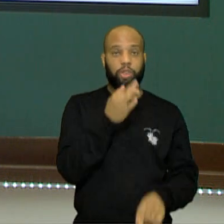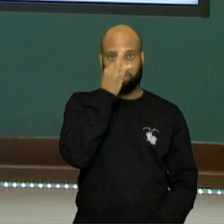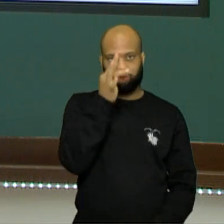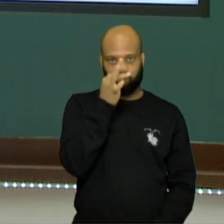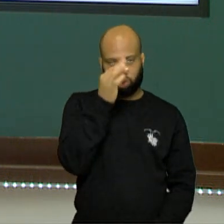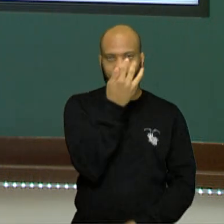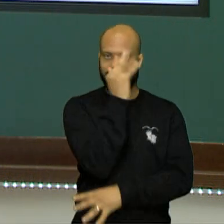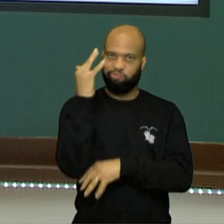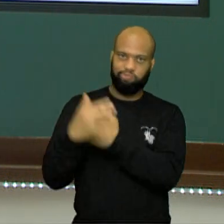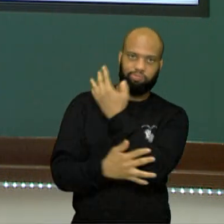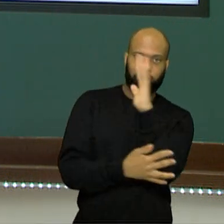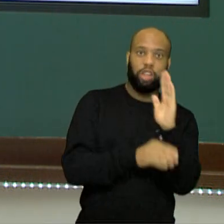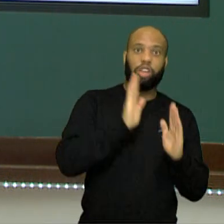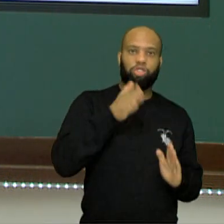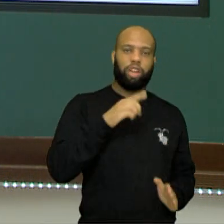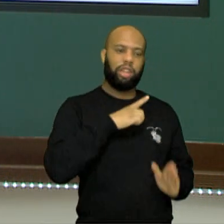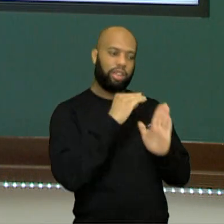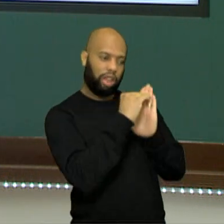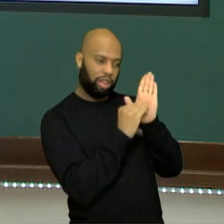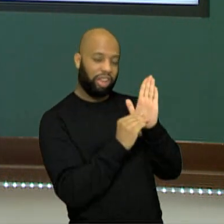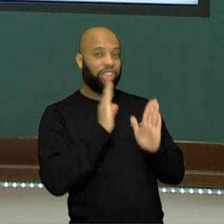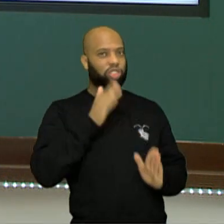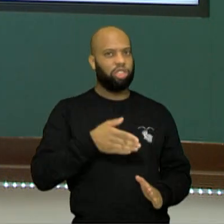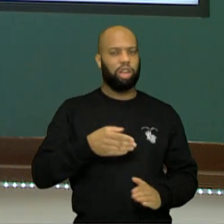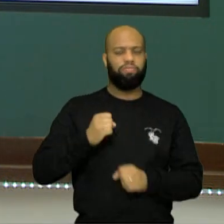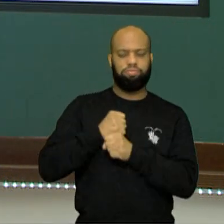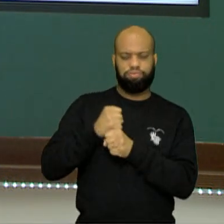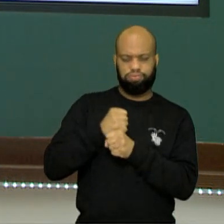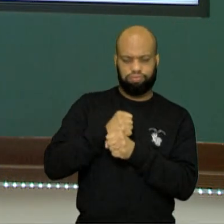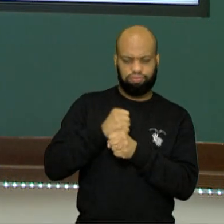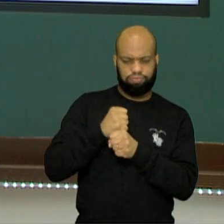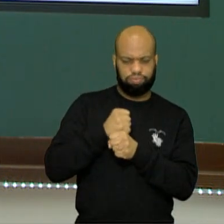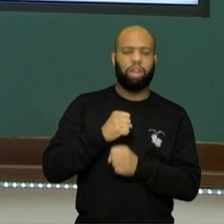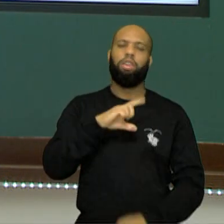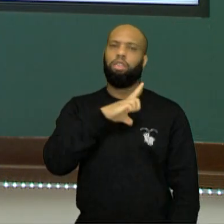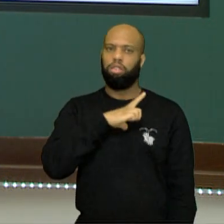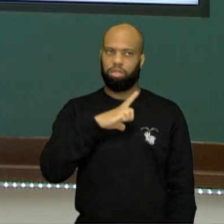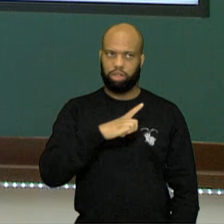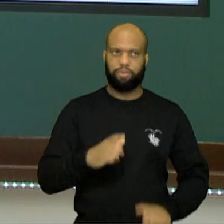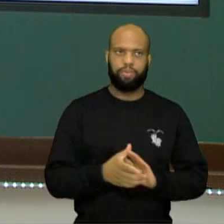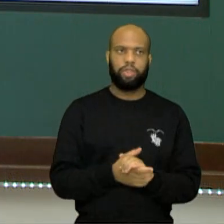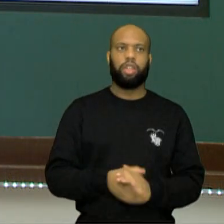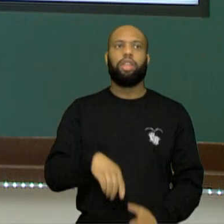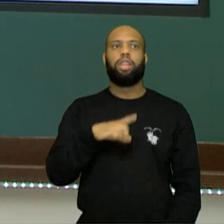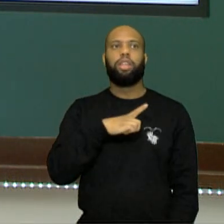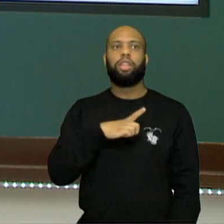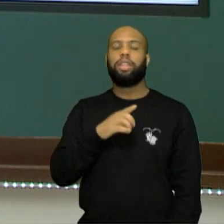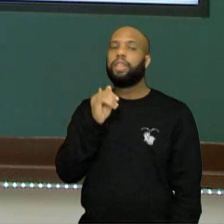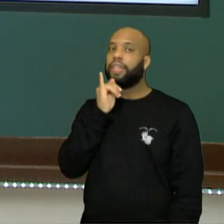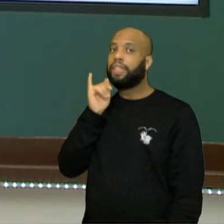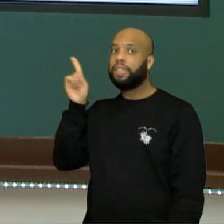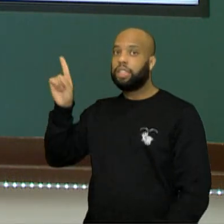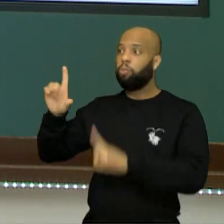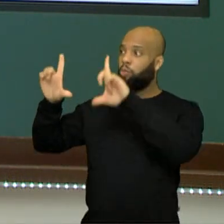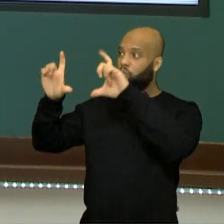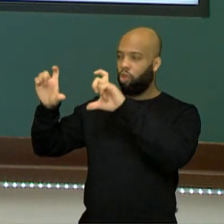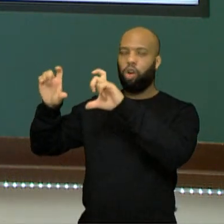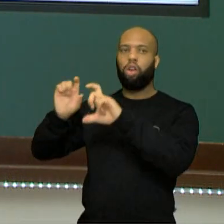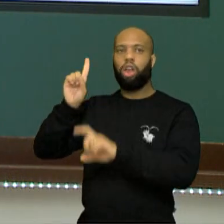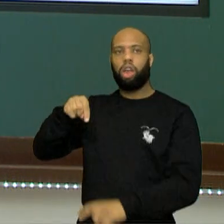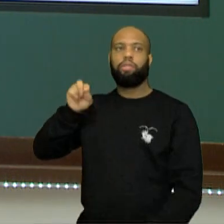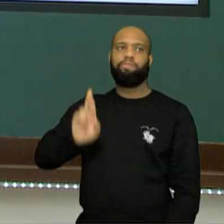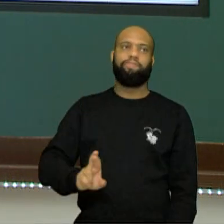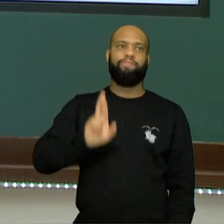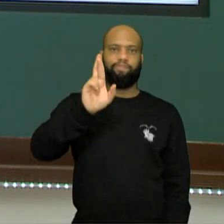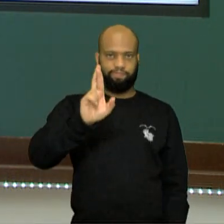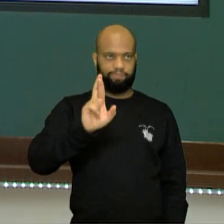estão catalogadas há muito tempo, há milhares de anos. Então, a gente traz aqui na imagem essa